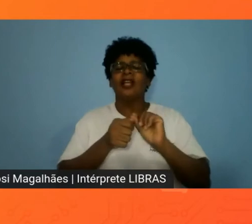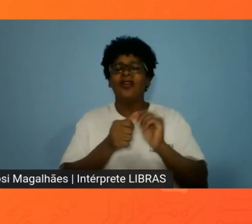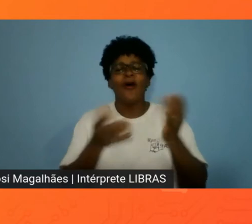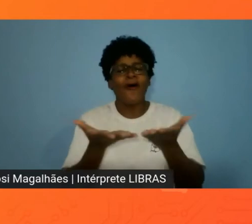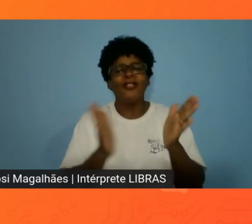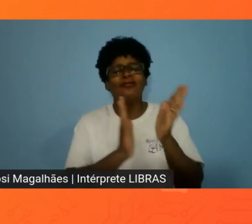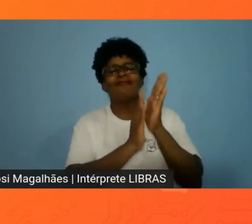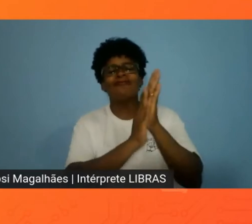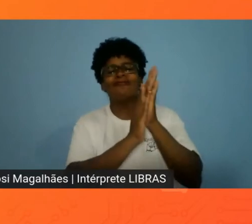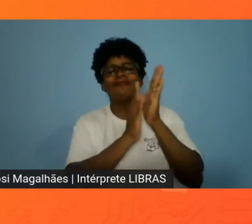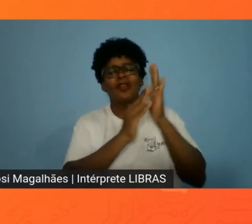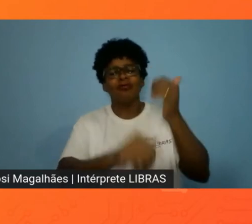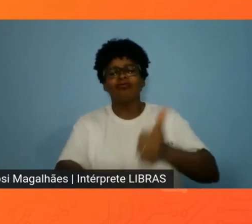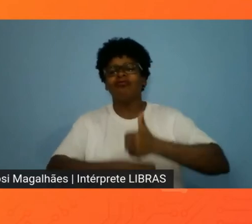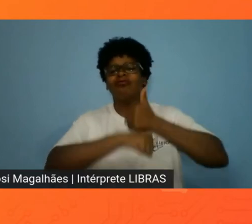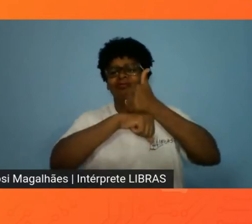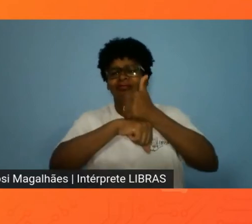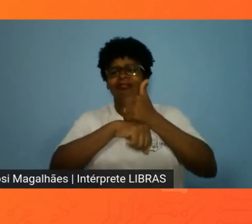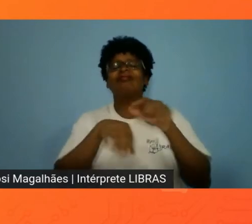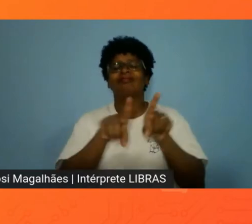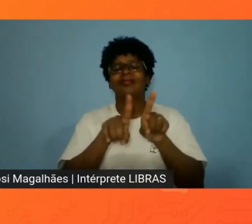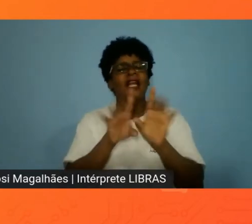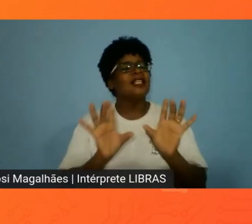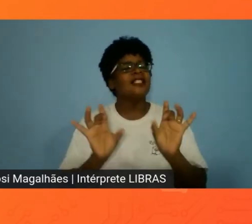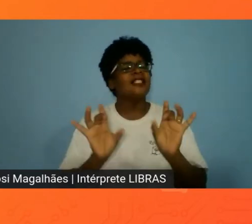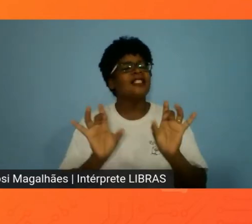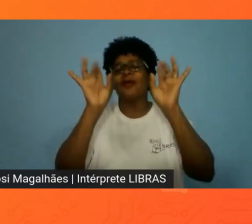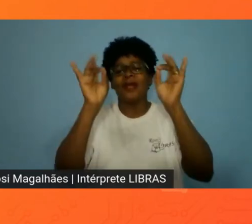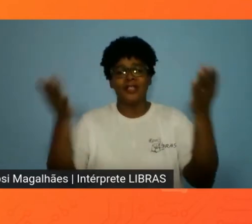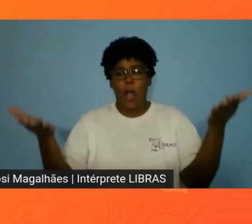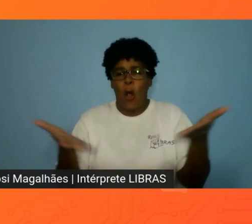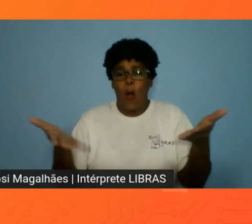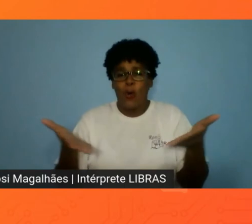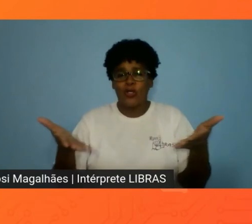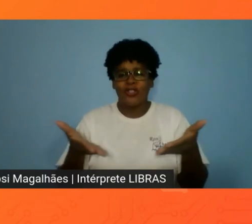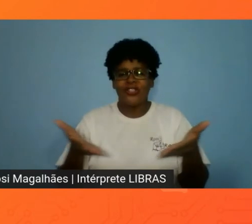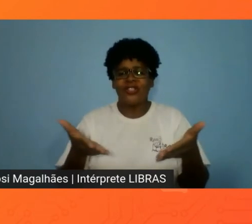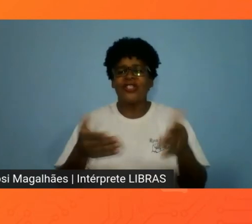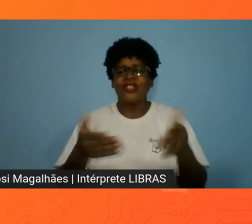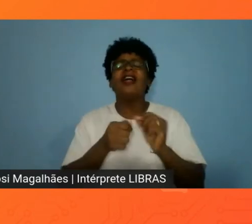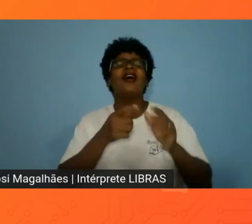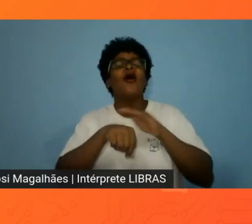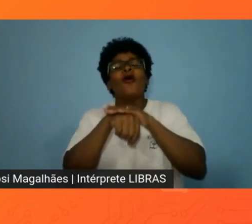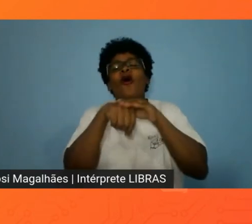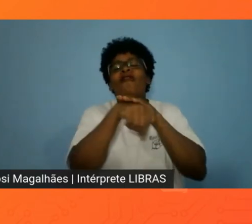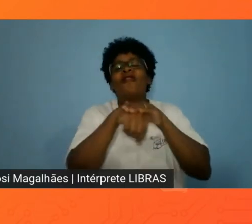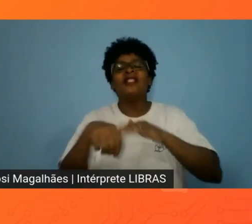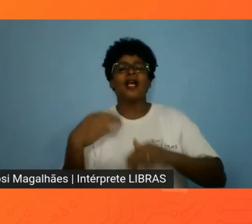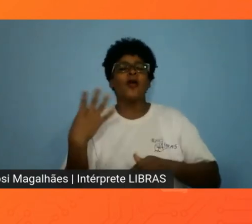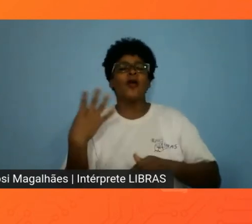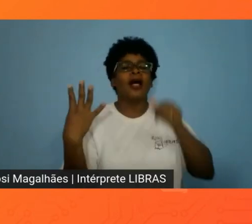Paulo Freire. Especialmente hoje, nós estaremos conversando com quatro